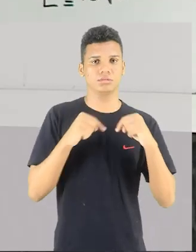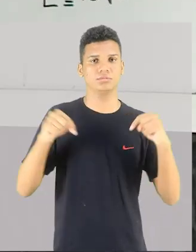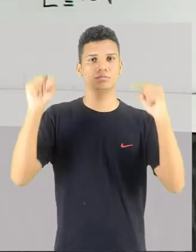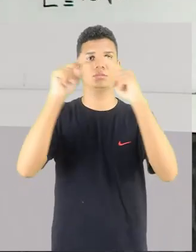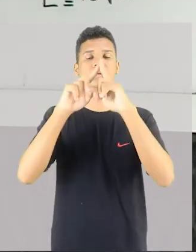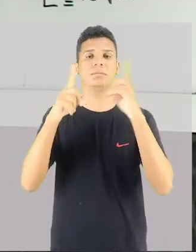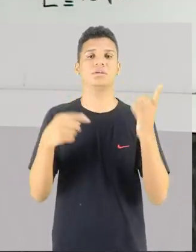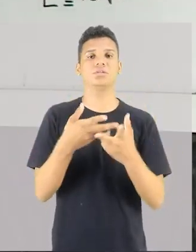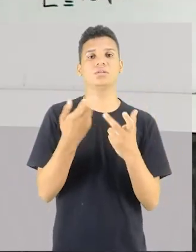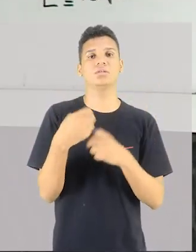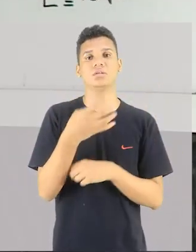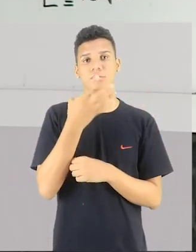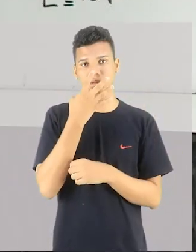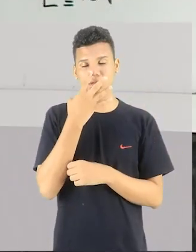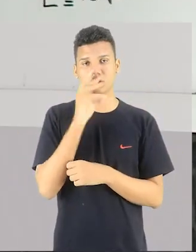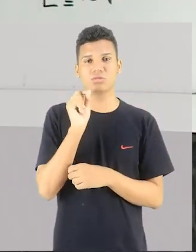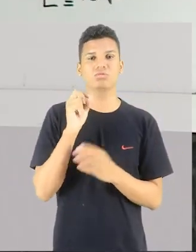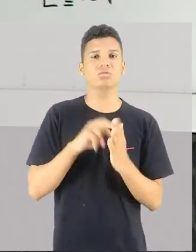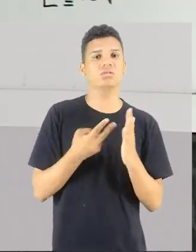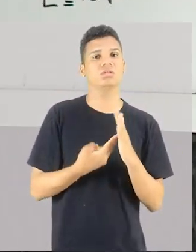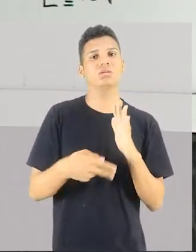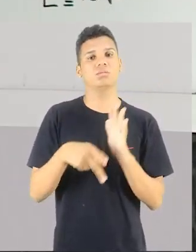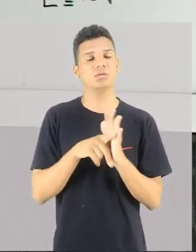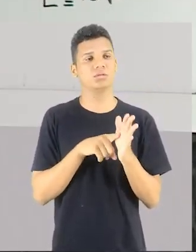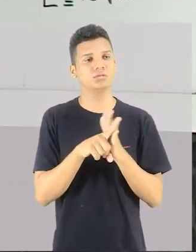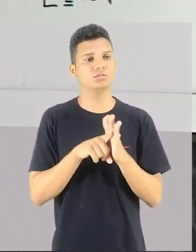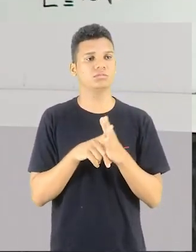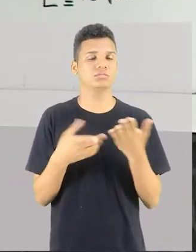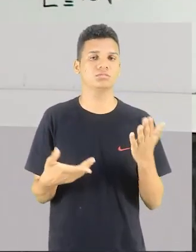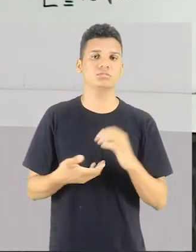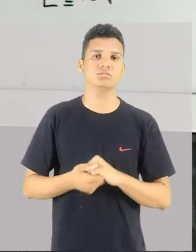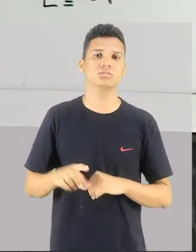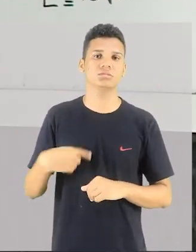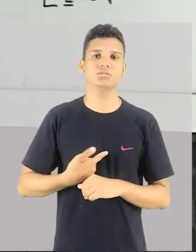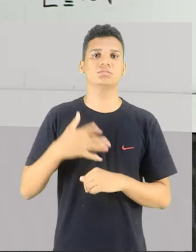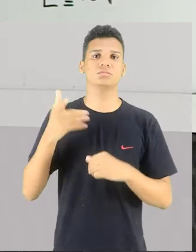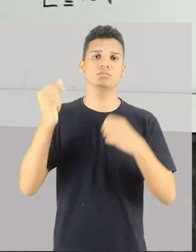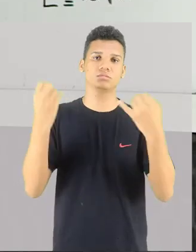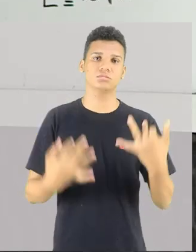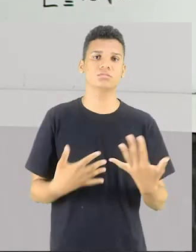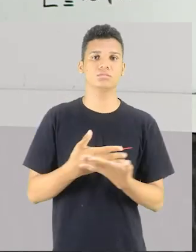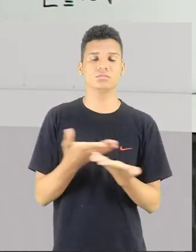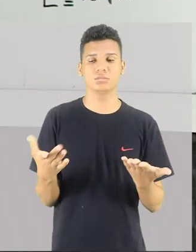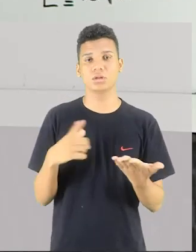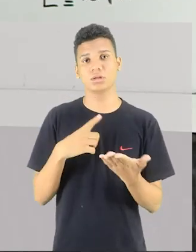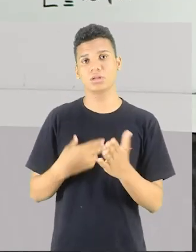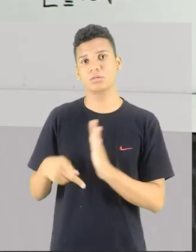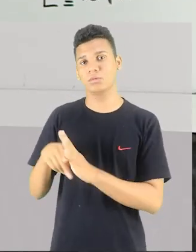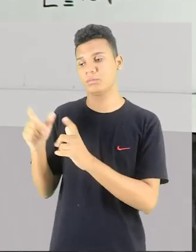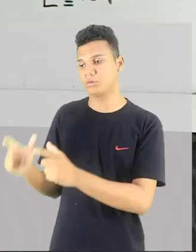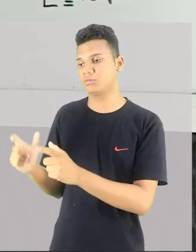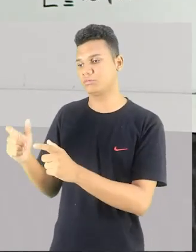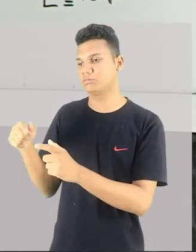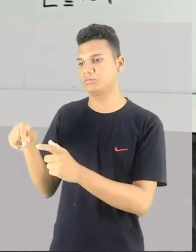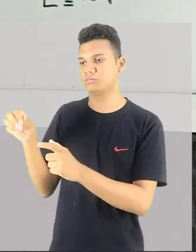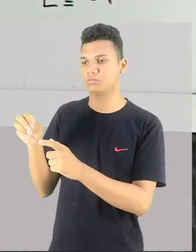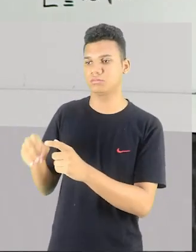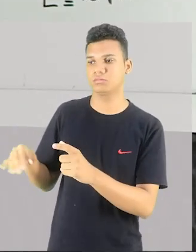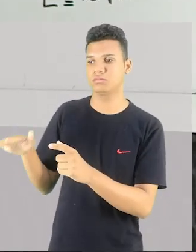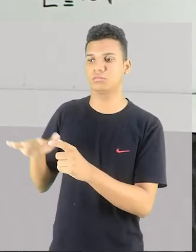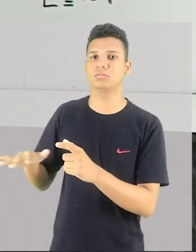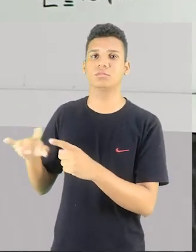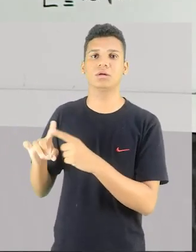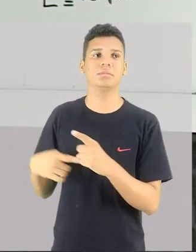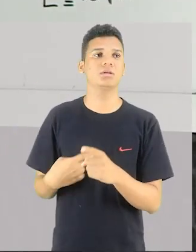você ter a noção de como isso aqui é explorado nas povas nós já colocamos aqui a área da coroa